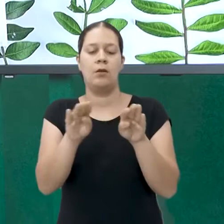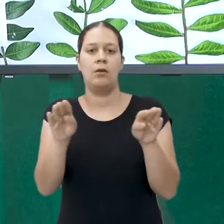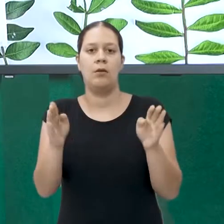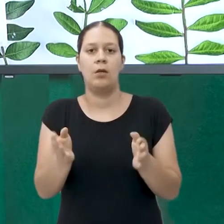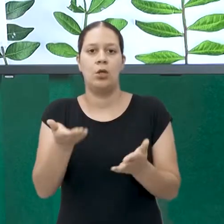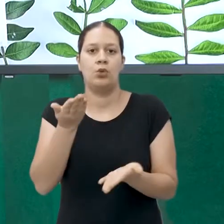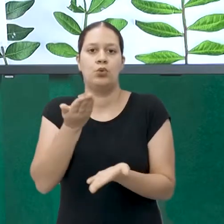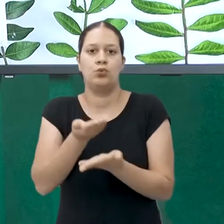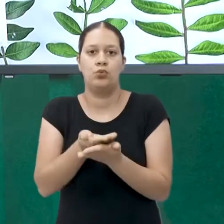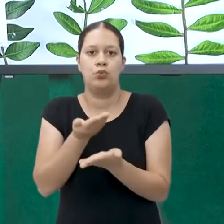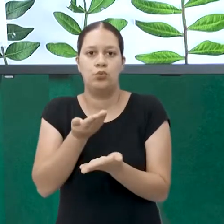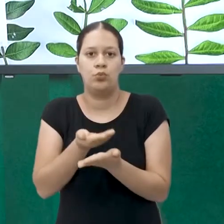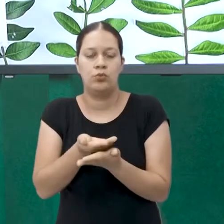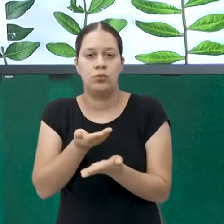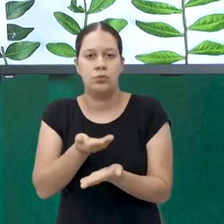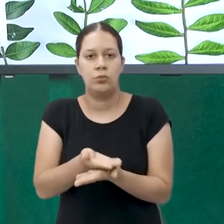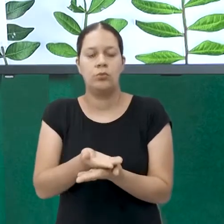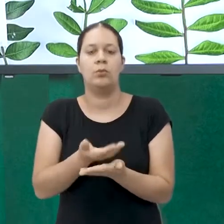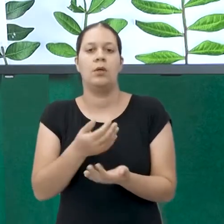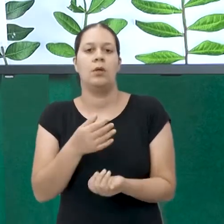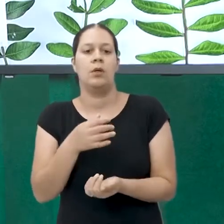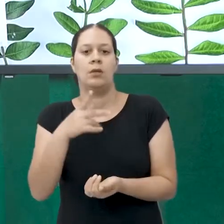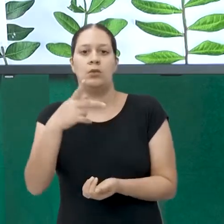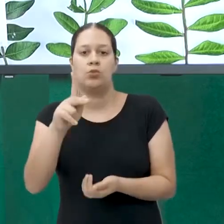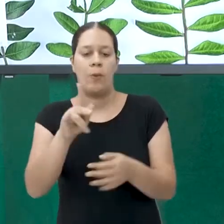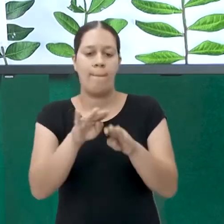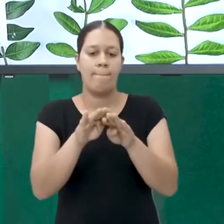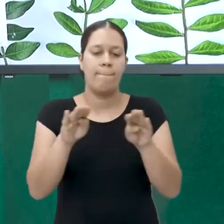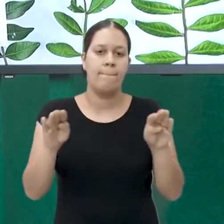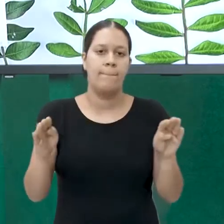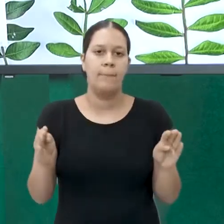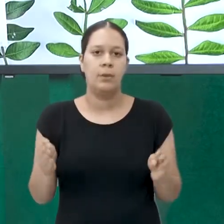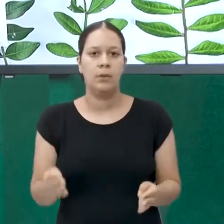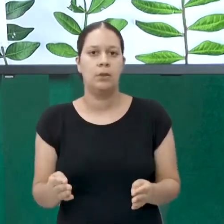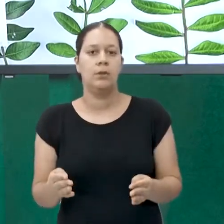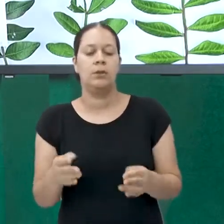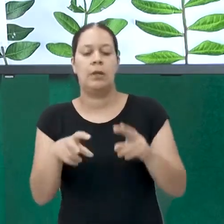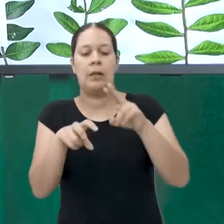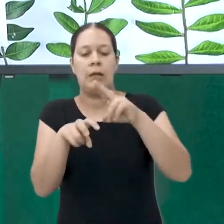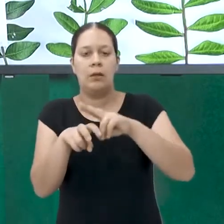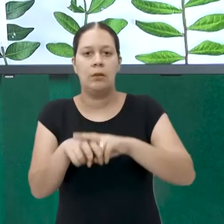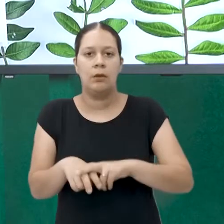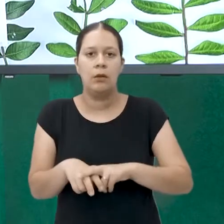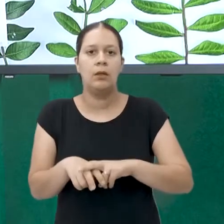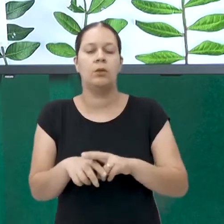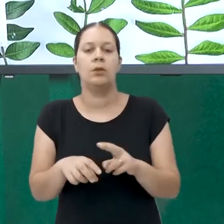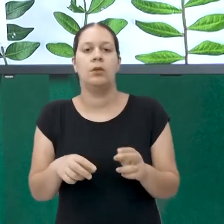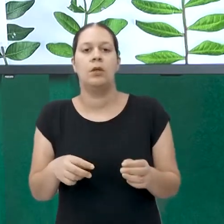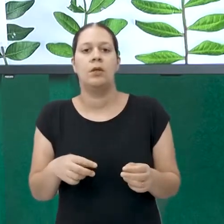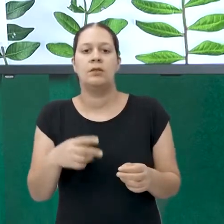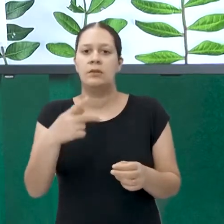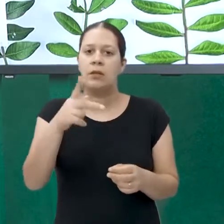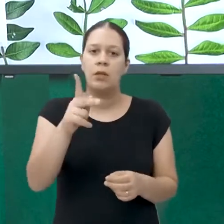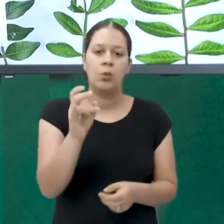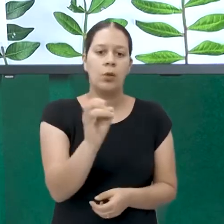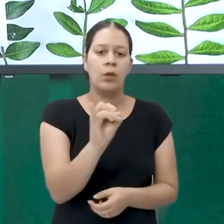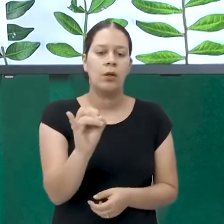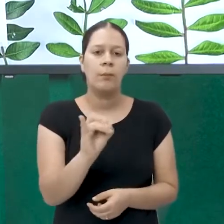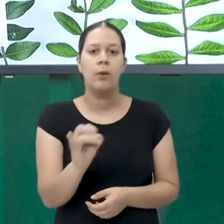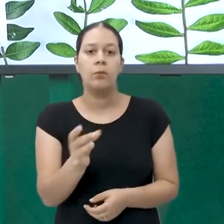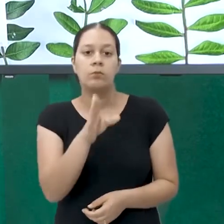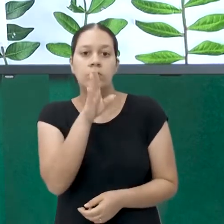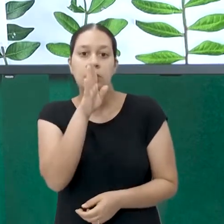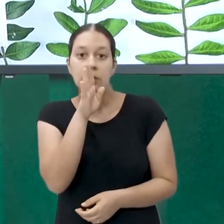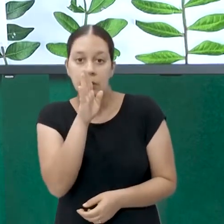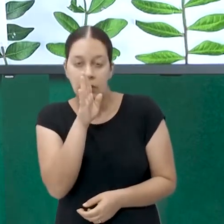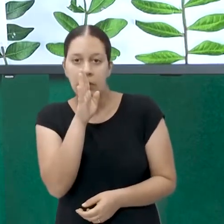ambiente de estudo, tá? Se ajeita aí na sua mesa, se ajeita na sua cadeira, pede pro seu irmão ou sua irmã fazer um pouco de